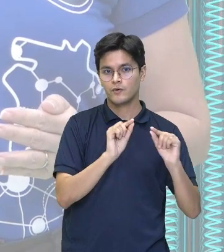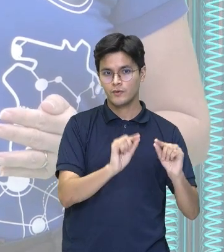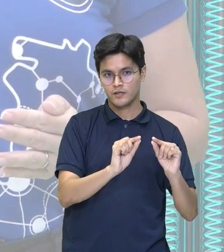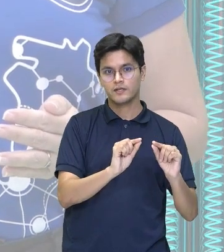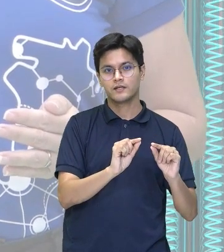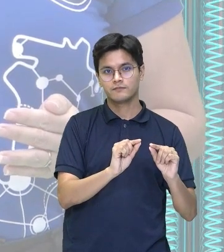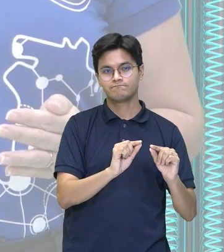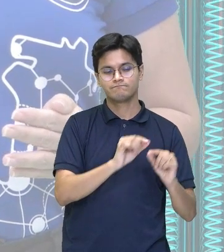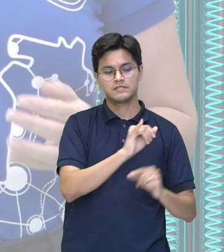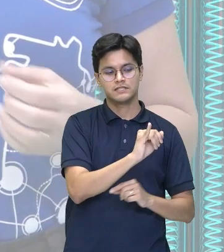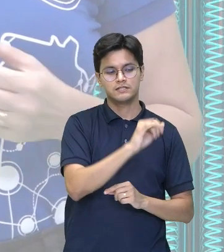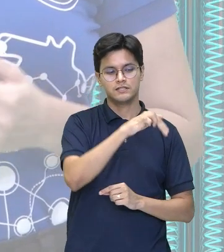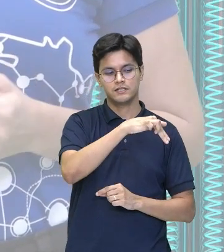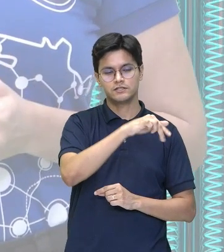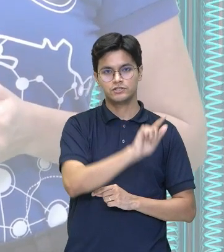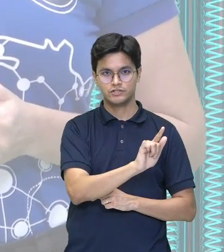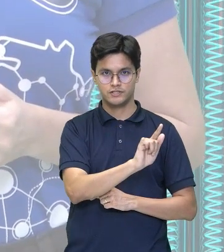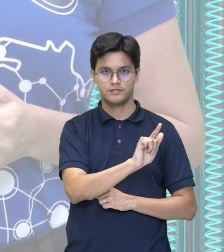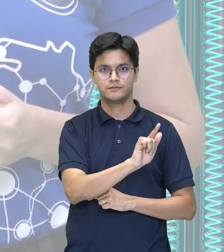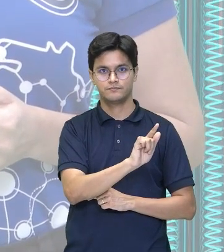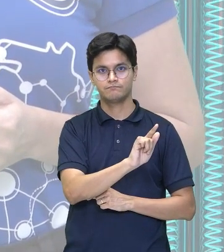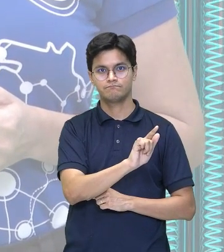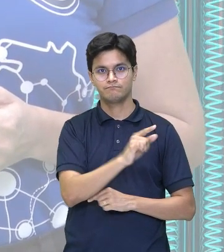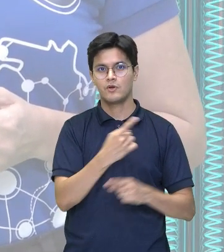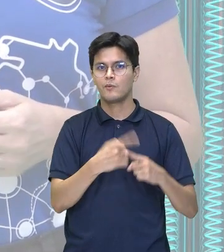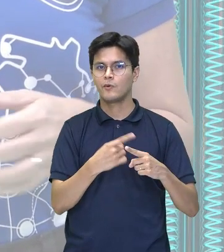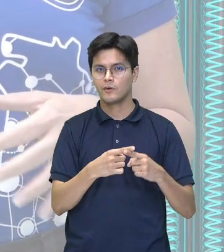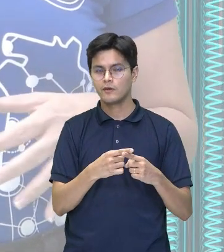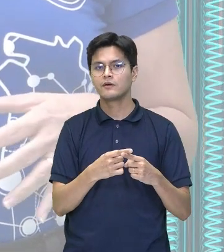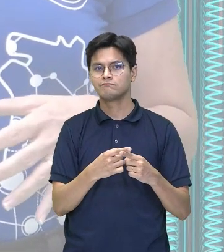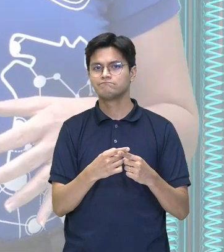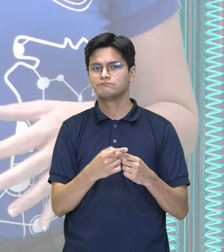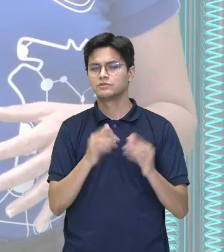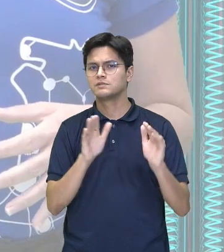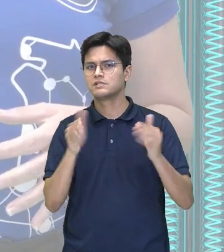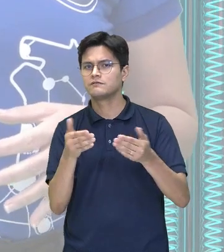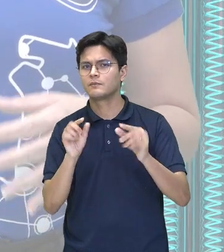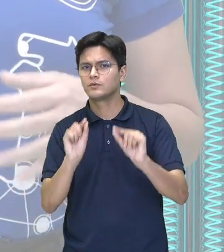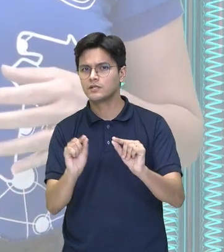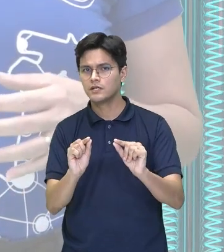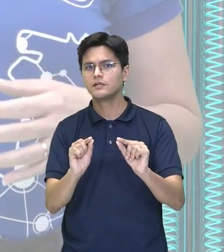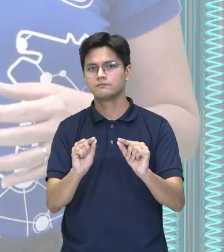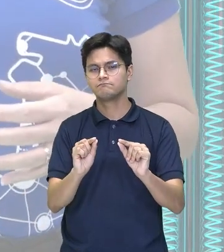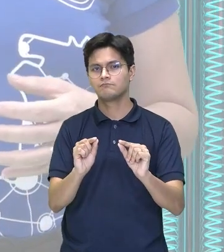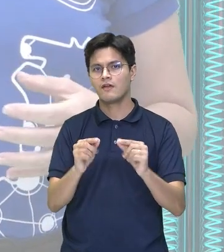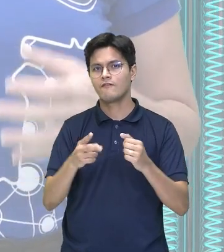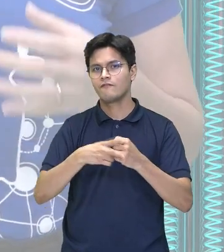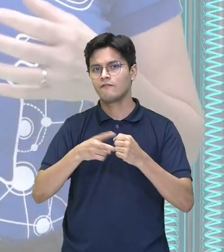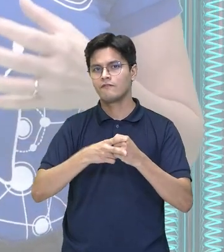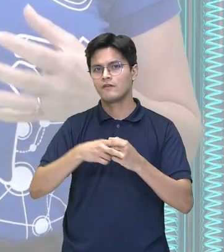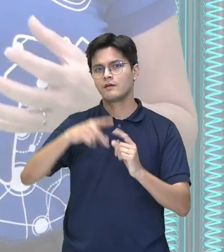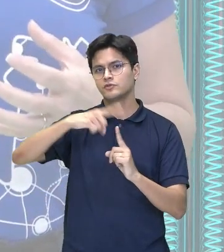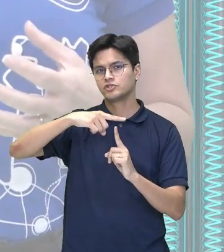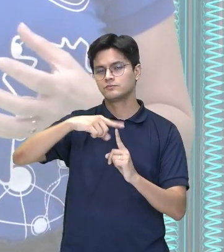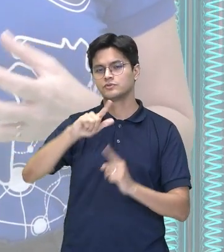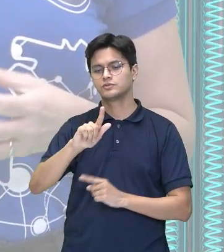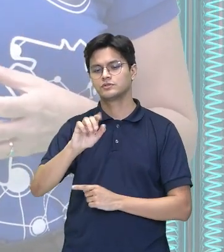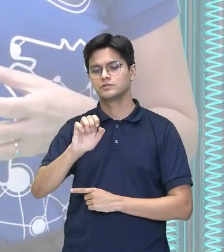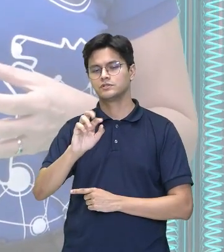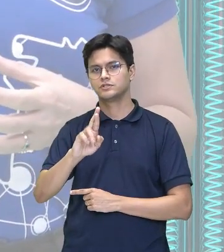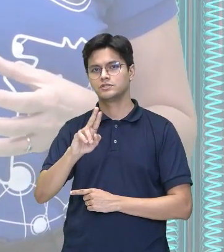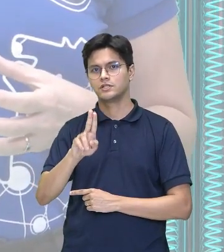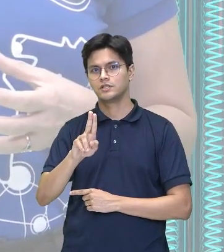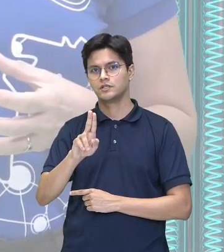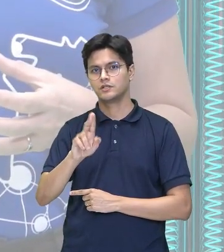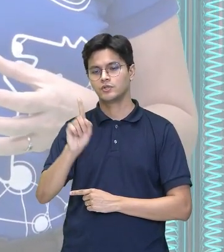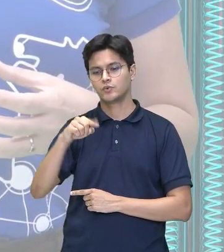ing. Porque nós estamos falando do gerúndio, não é? Eu não estava correndo, não estava rindo, não estava falando, né?